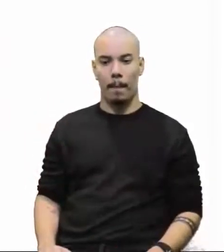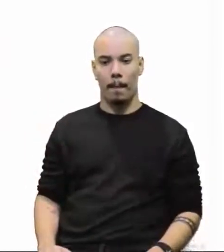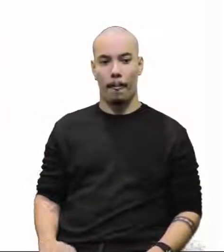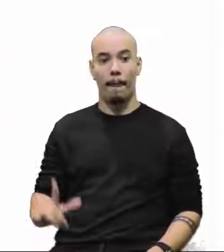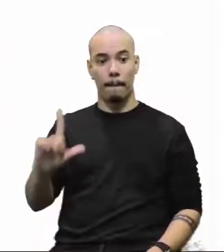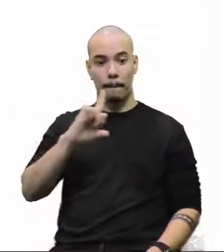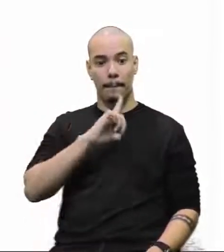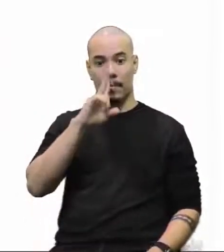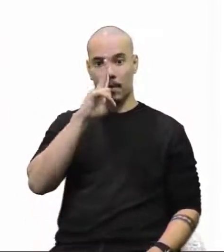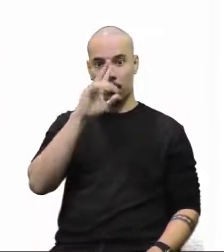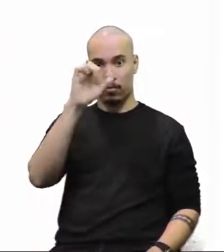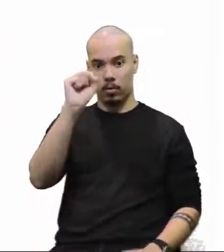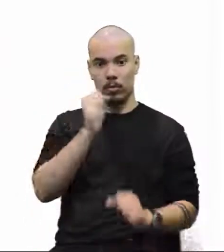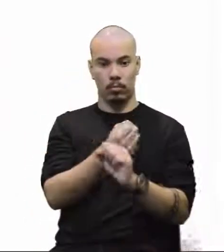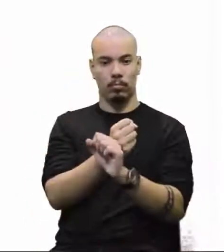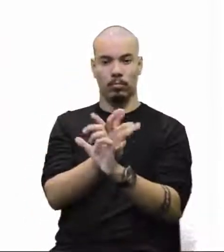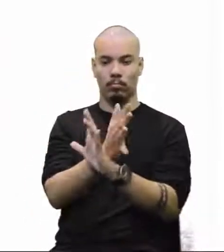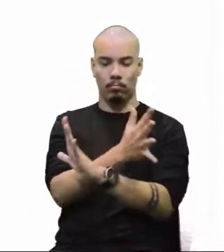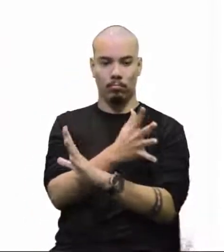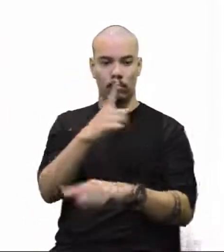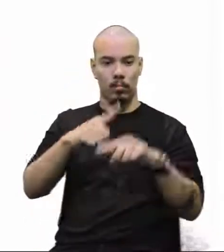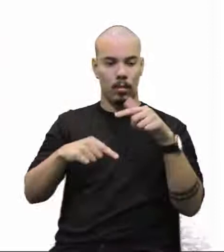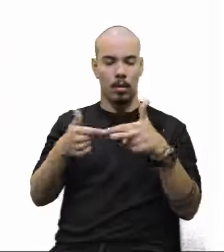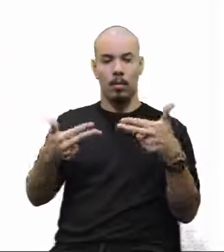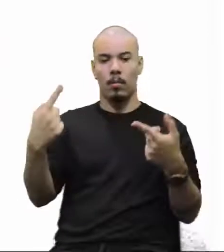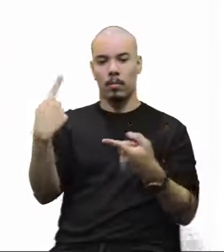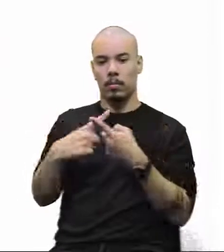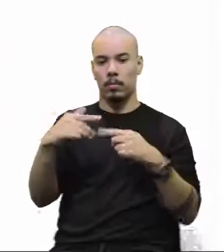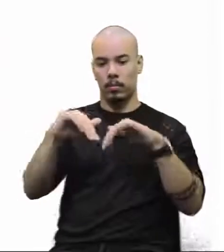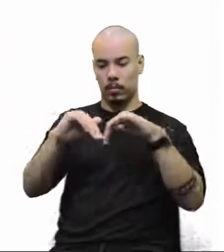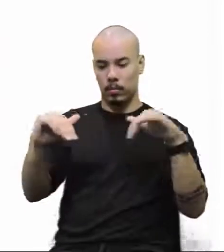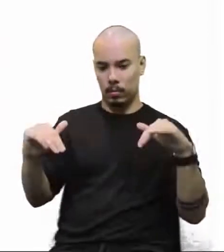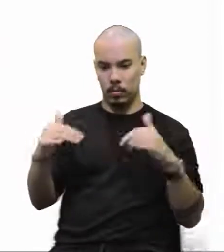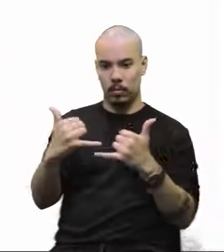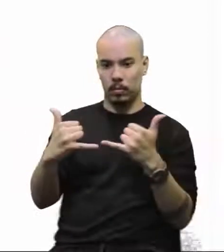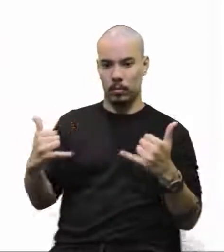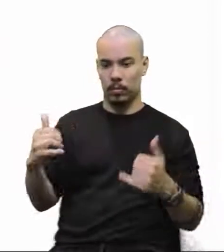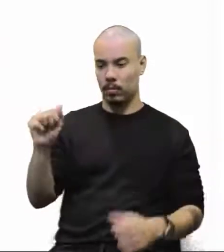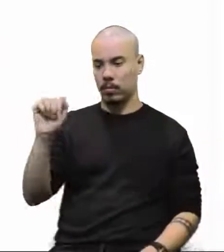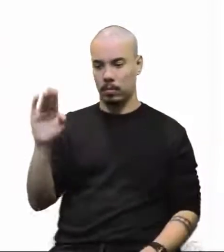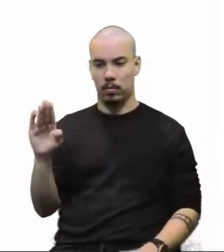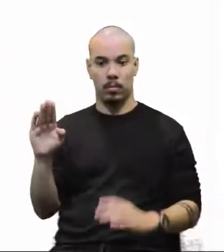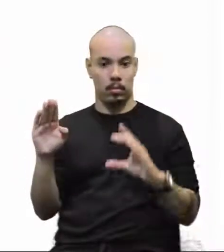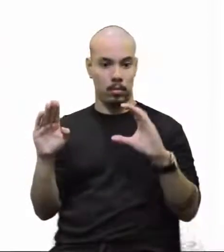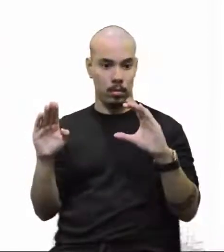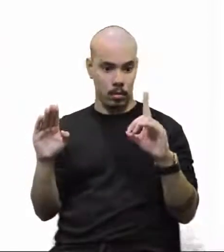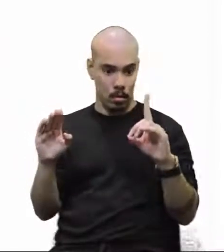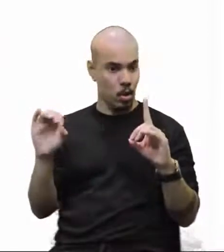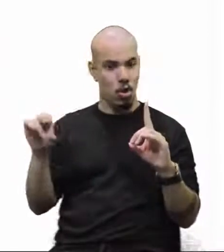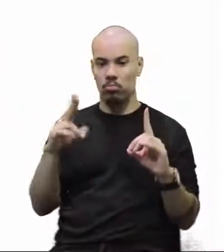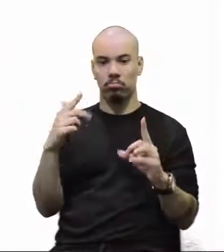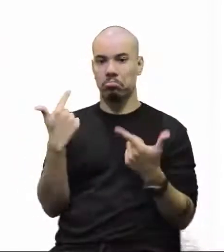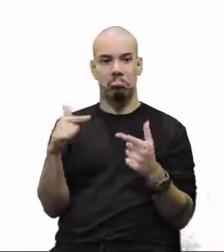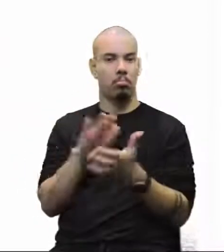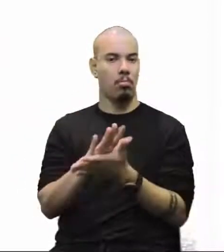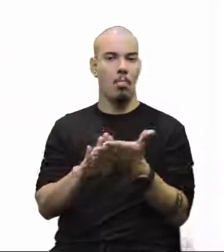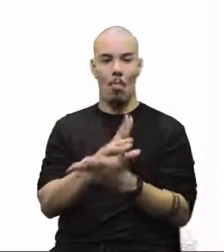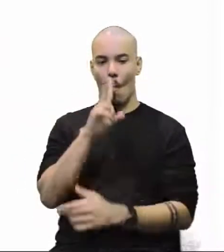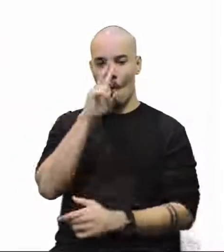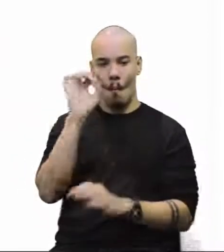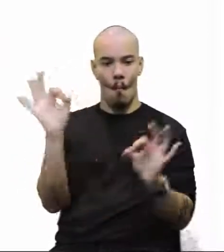Haverá uma força de repulsão entre cargas que tende a separar o segmento do fio AB e CD. Não haverá qualquer tipo de